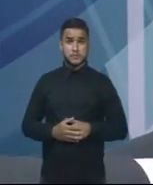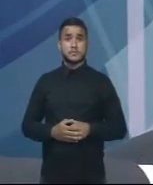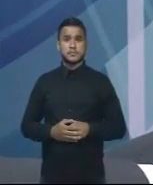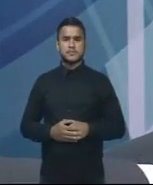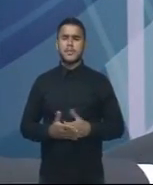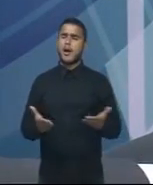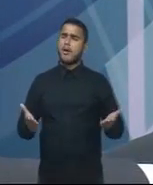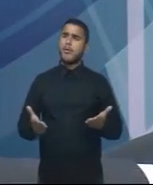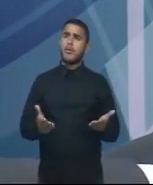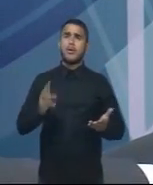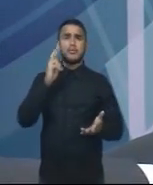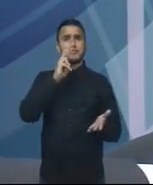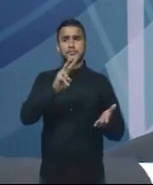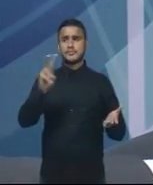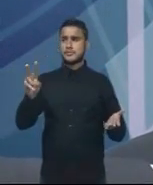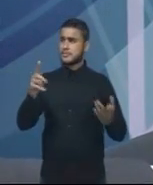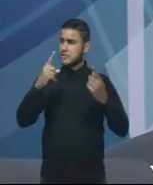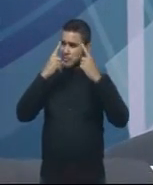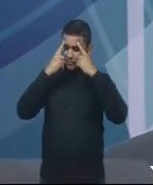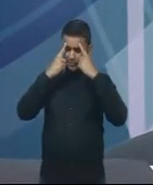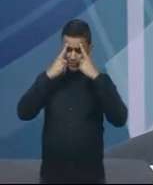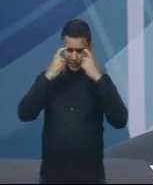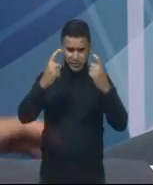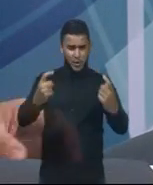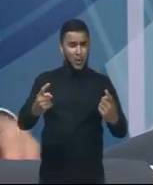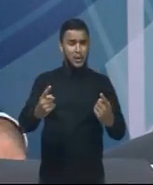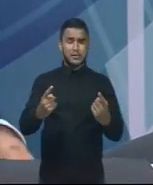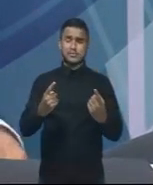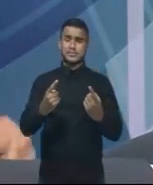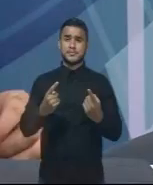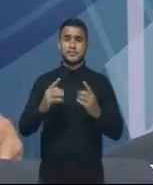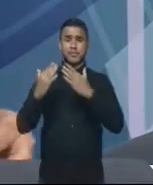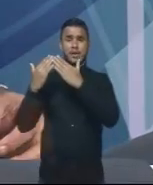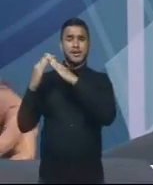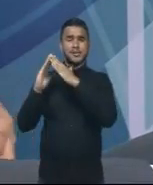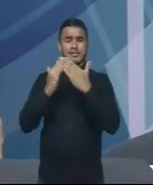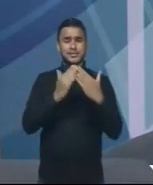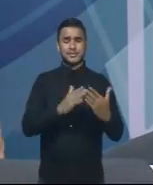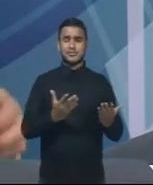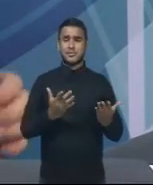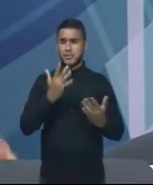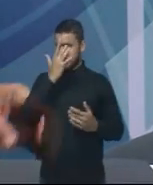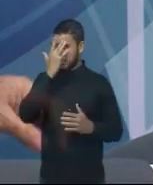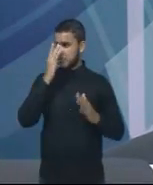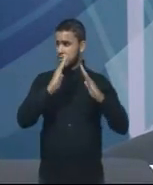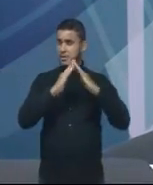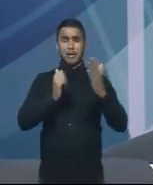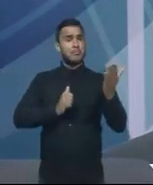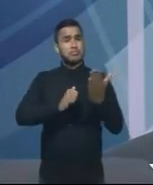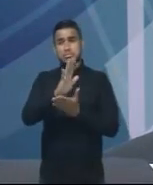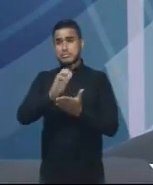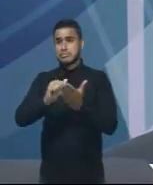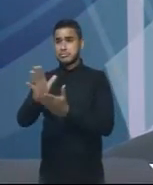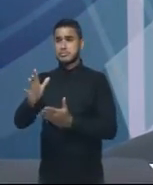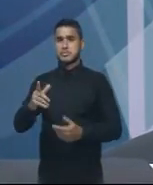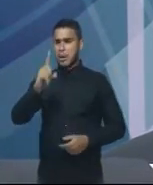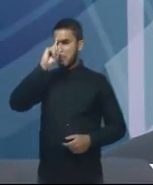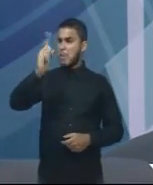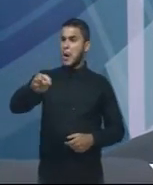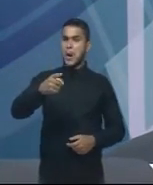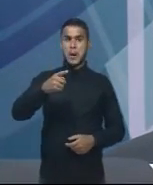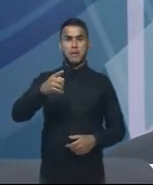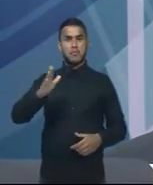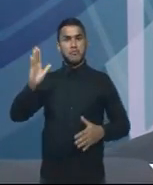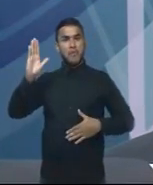muito dramática, porque nós temos uma população na periferia que pode ser despejada. O sujeito chega na sua casa e diz, você tem 24 horas para sair